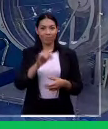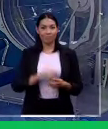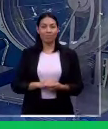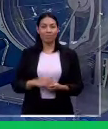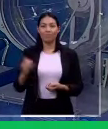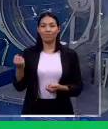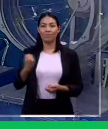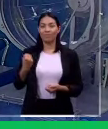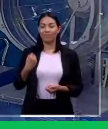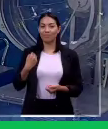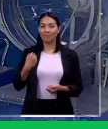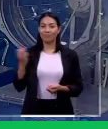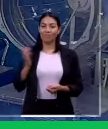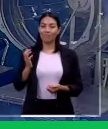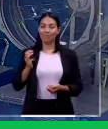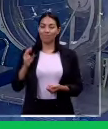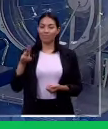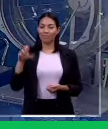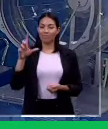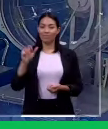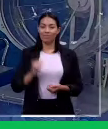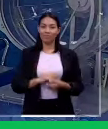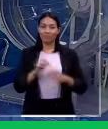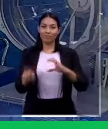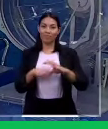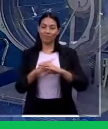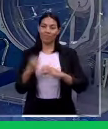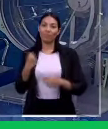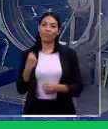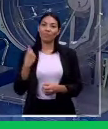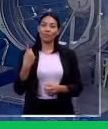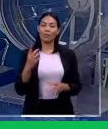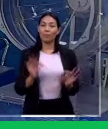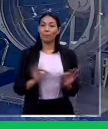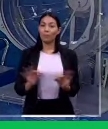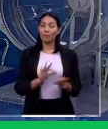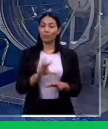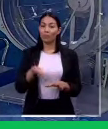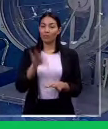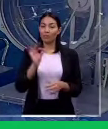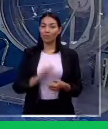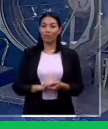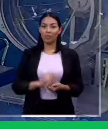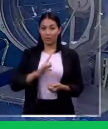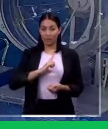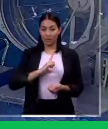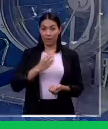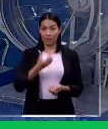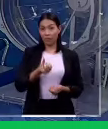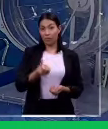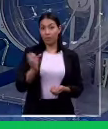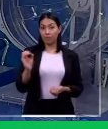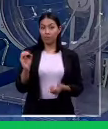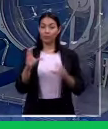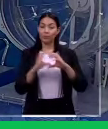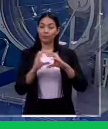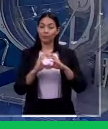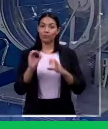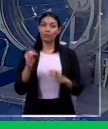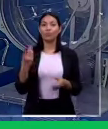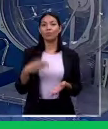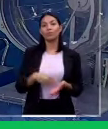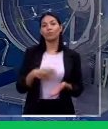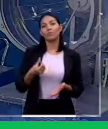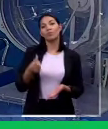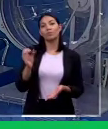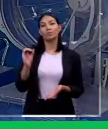da Mega Sena. O nosso globo número 1 está preparado para o sorteio. O suporte dele está carregado com 60 bolas, numeradas de